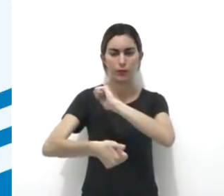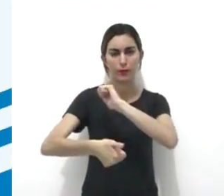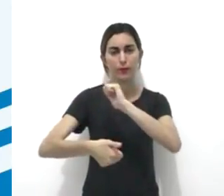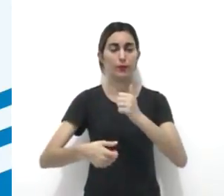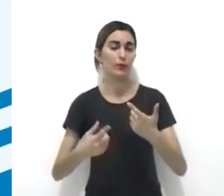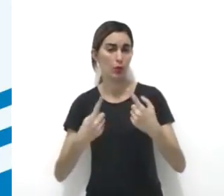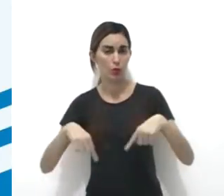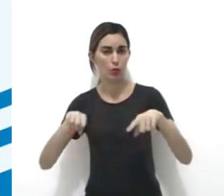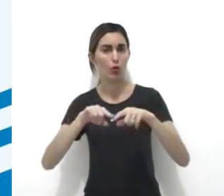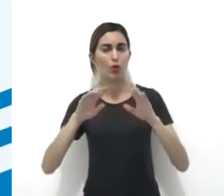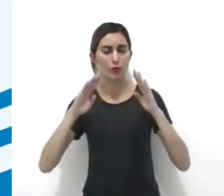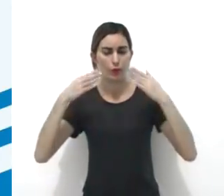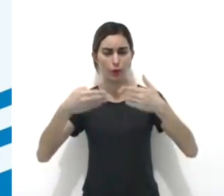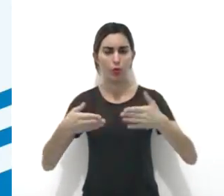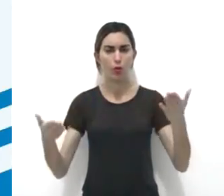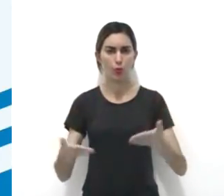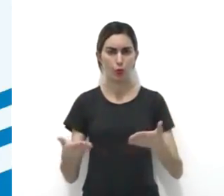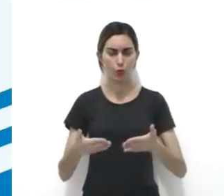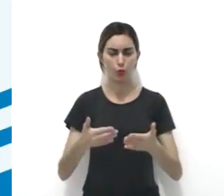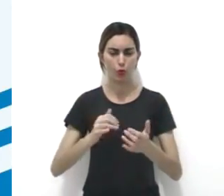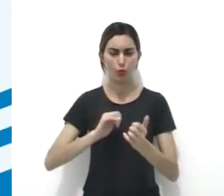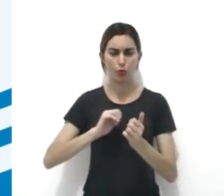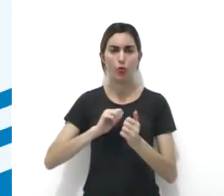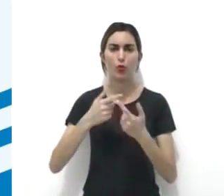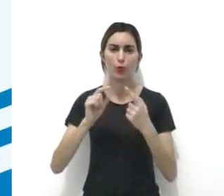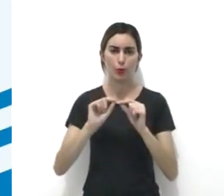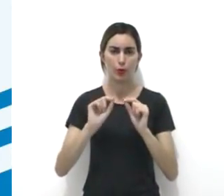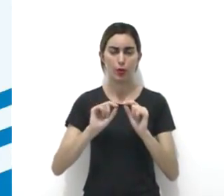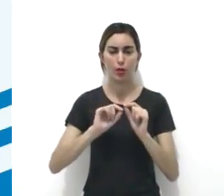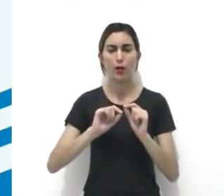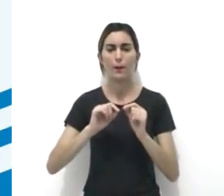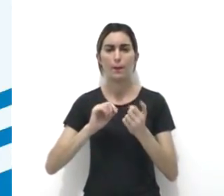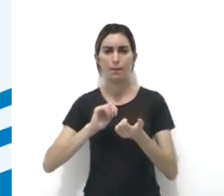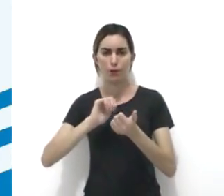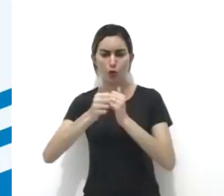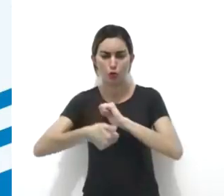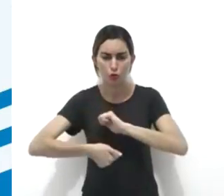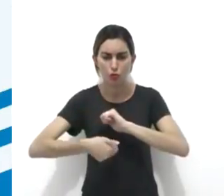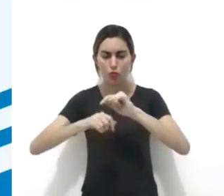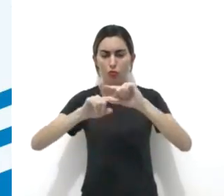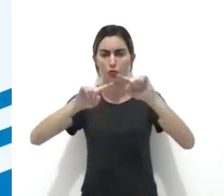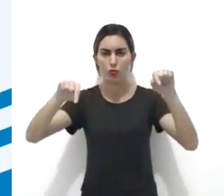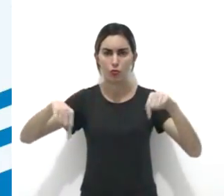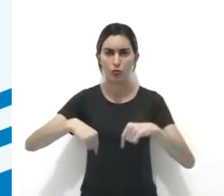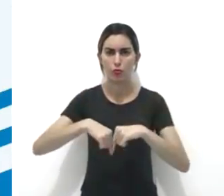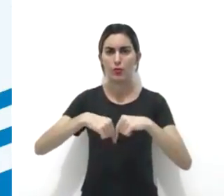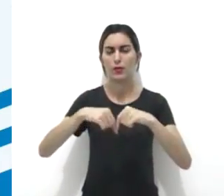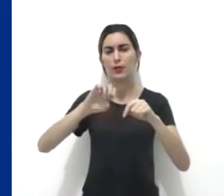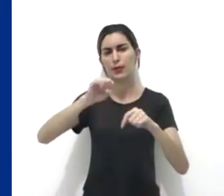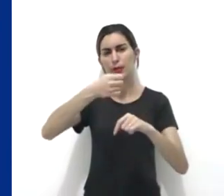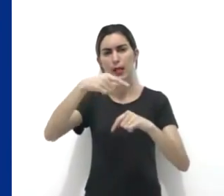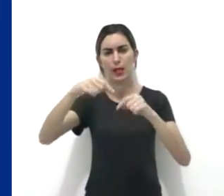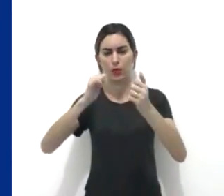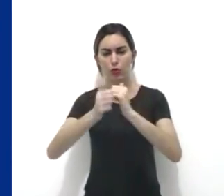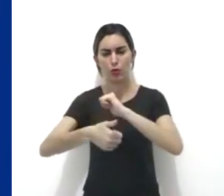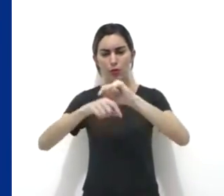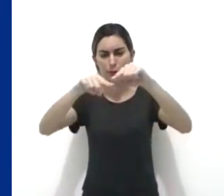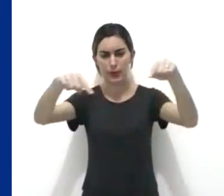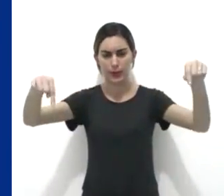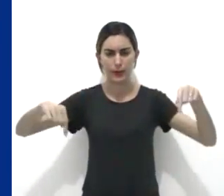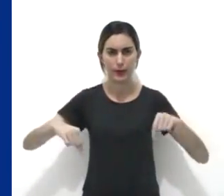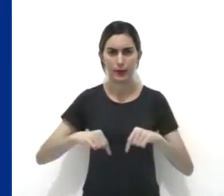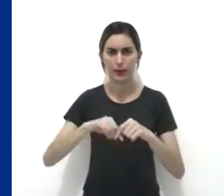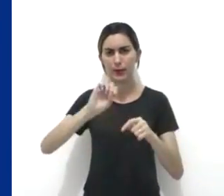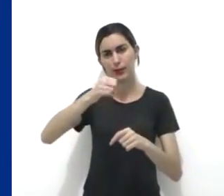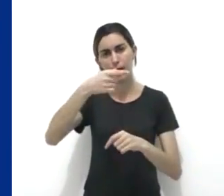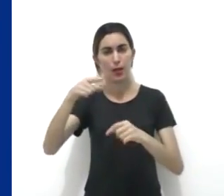esportivos. Então, nós vamos focar hoje em jogos de salão. O que são jogos de salão? São atividades que possuem